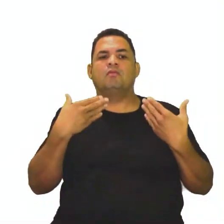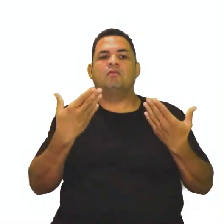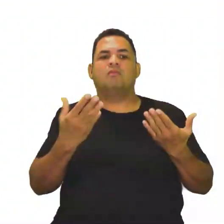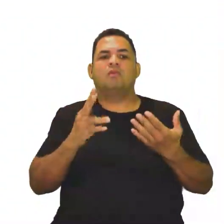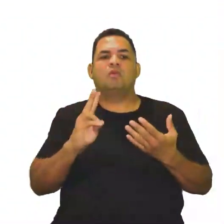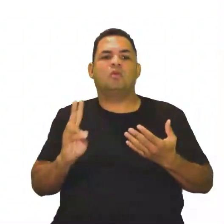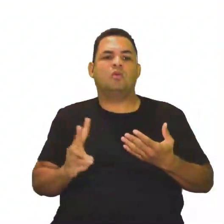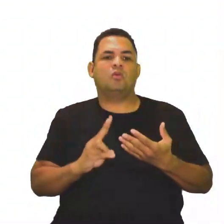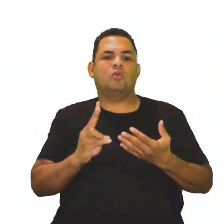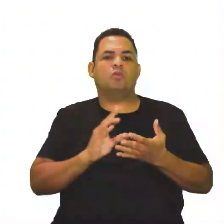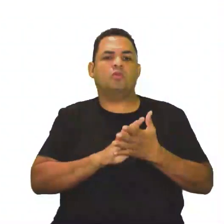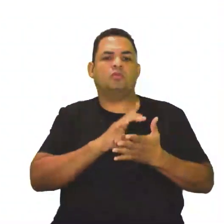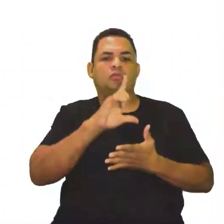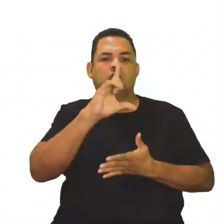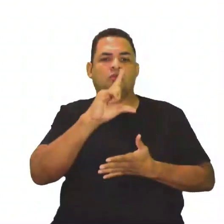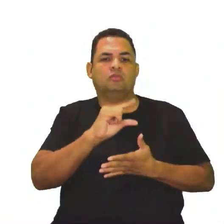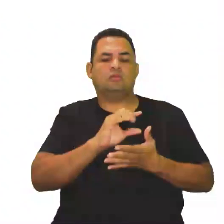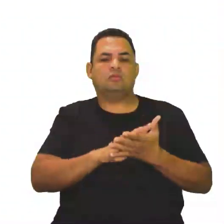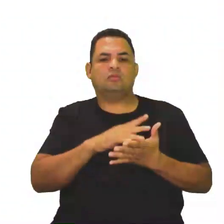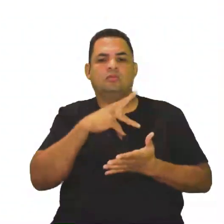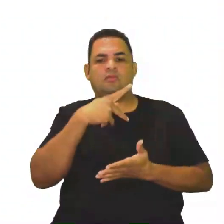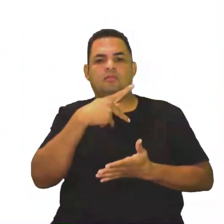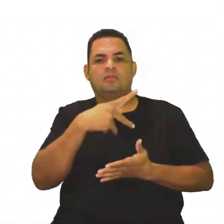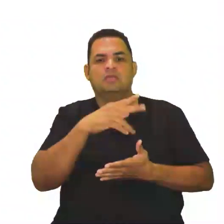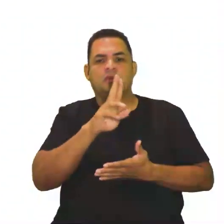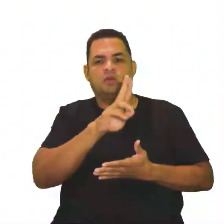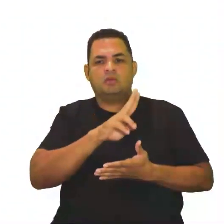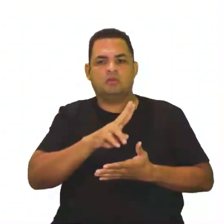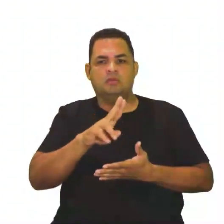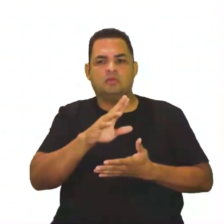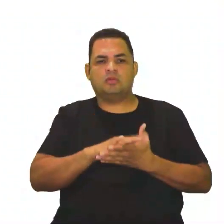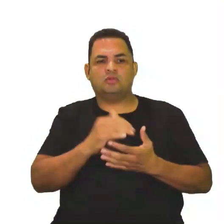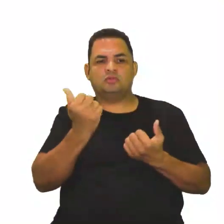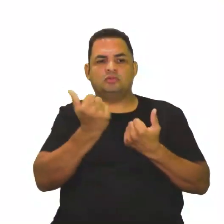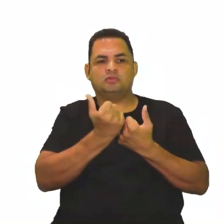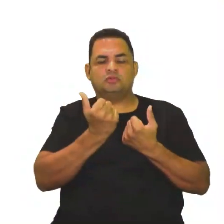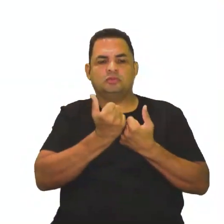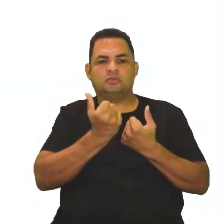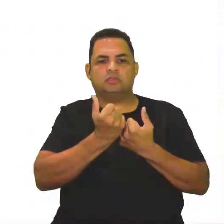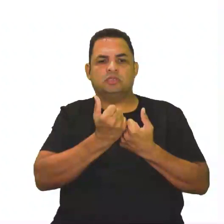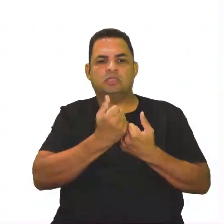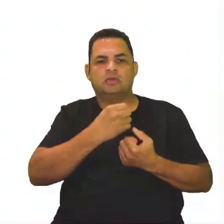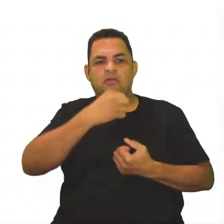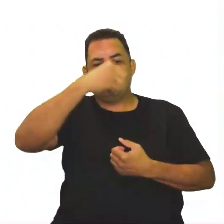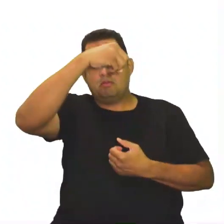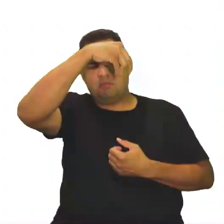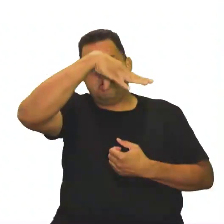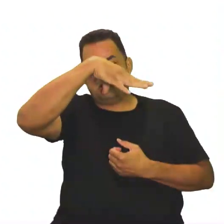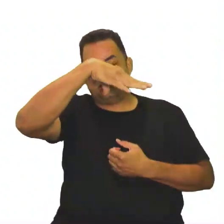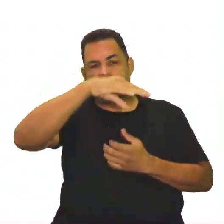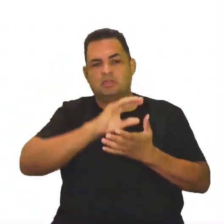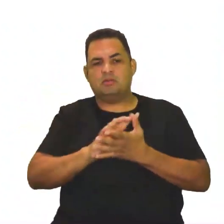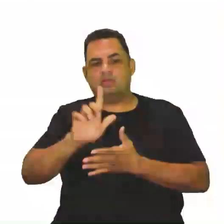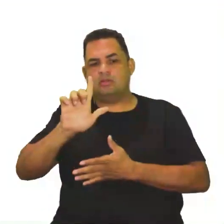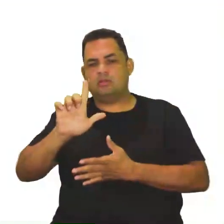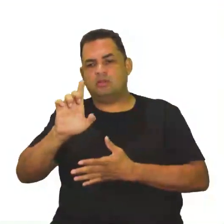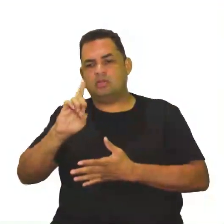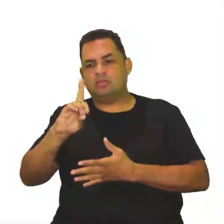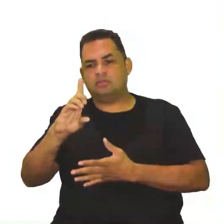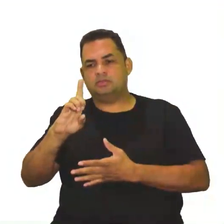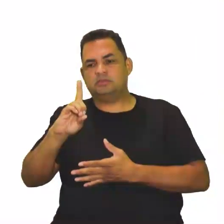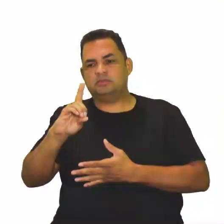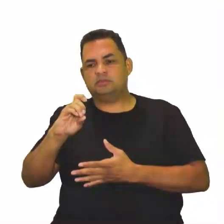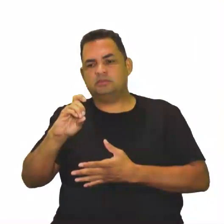o valor da redução da potência consumida ao se substituir a lâmpada incandescente pela lâmpada de